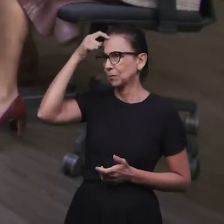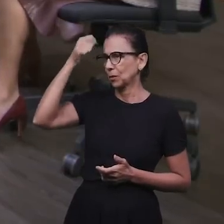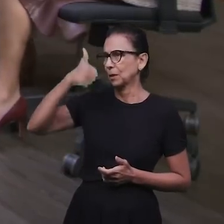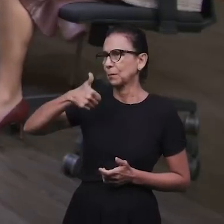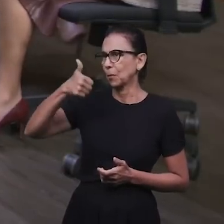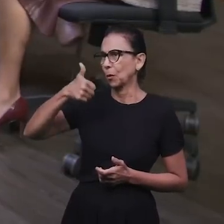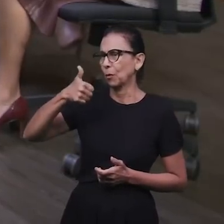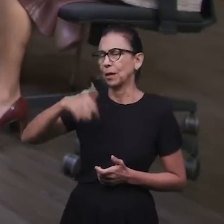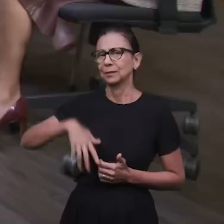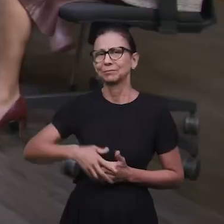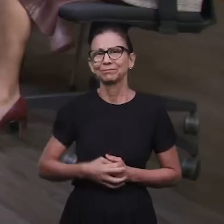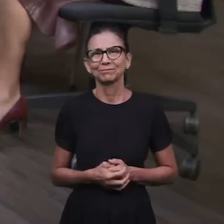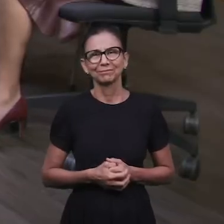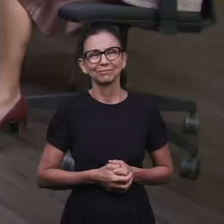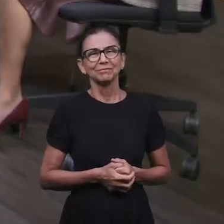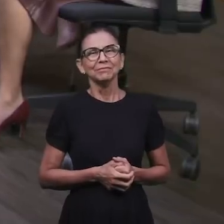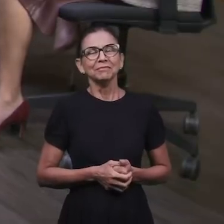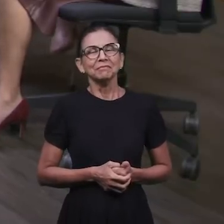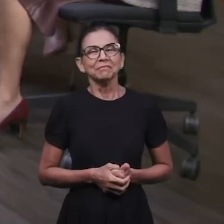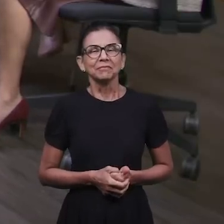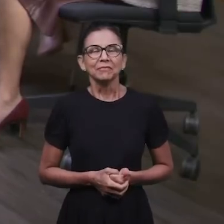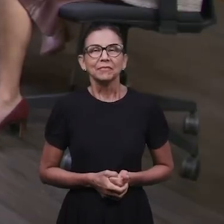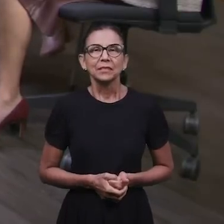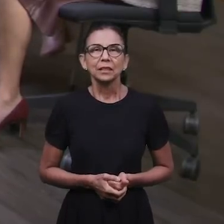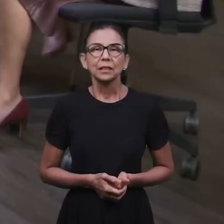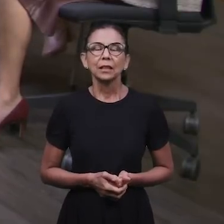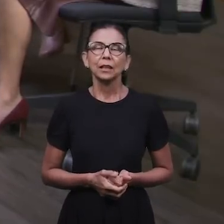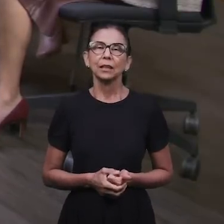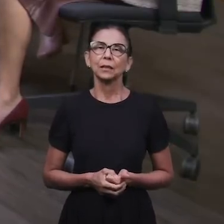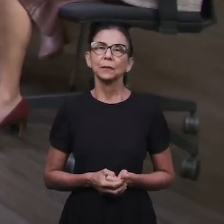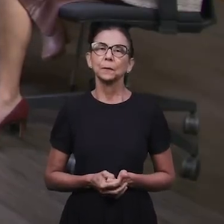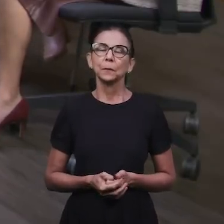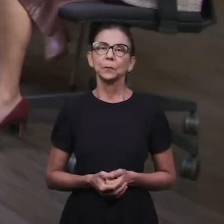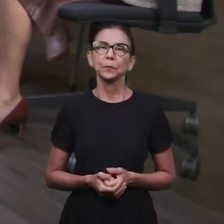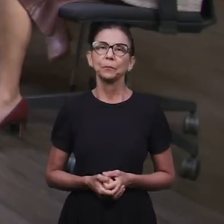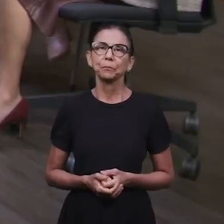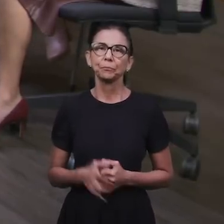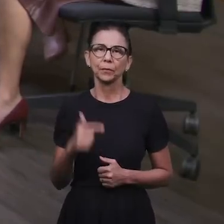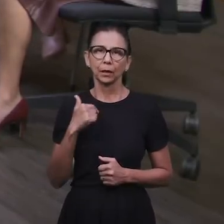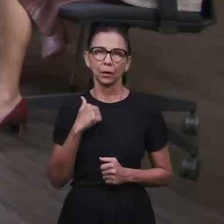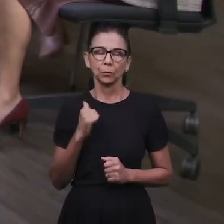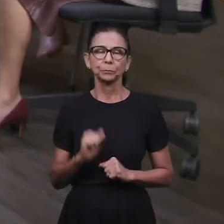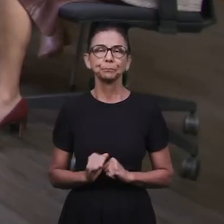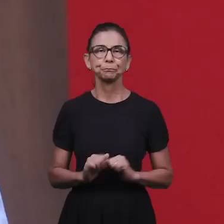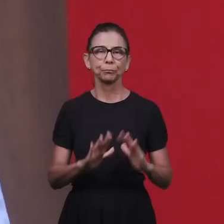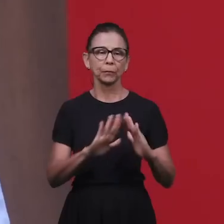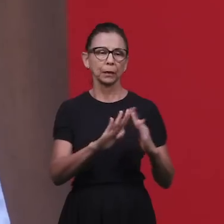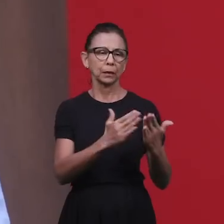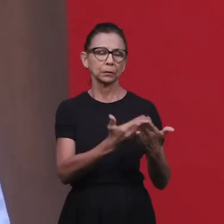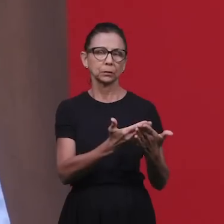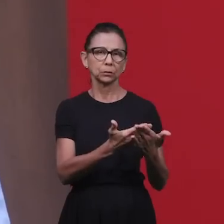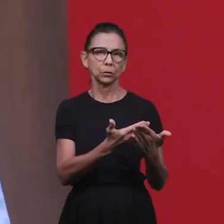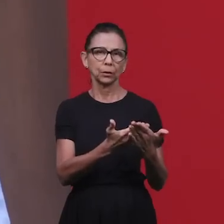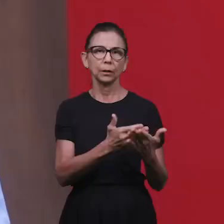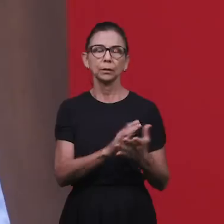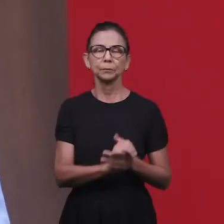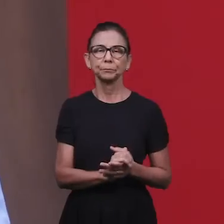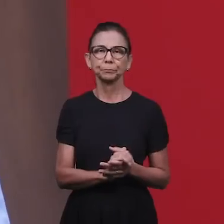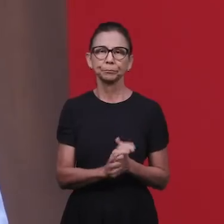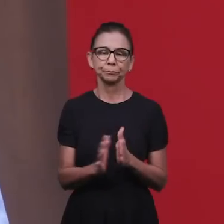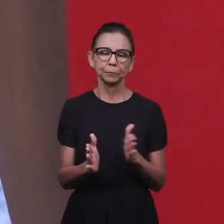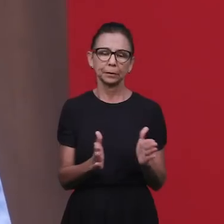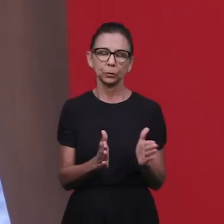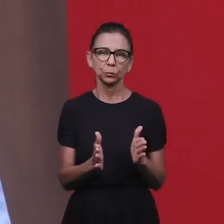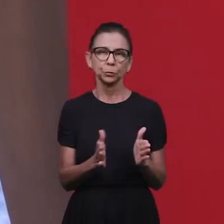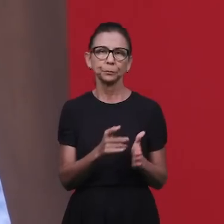certo. Mas eu estava na escola, né, na fase escolar, e